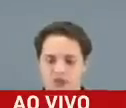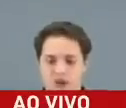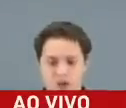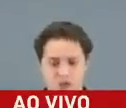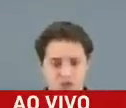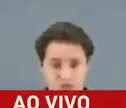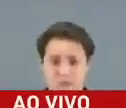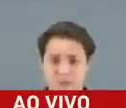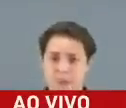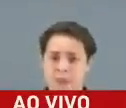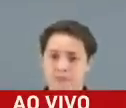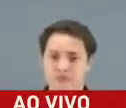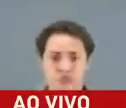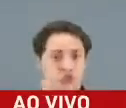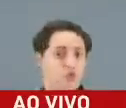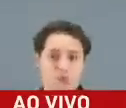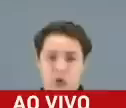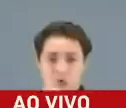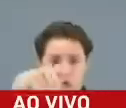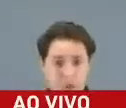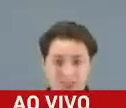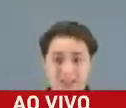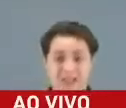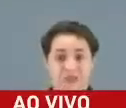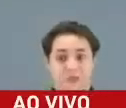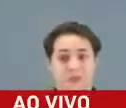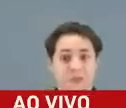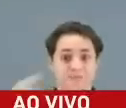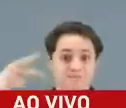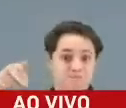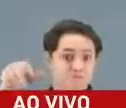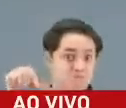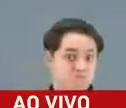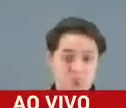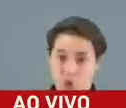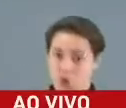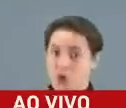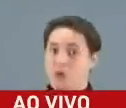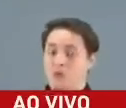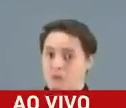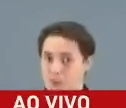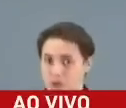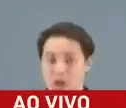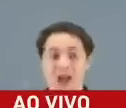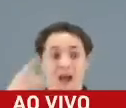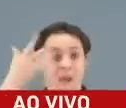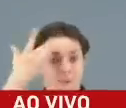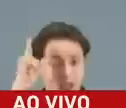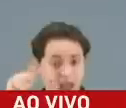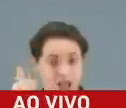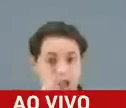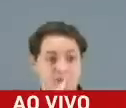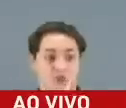golpe. Por isso ele está inelegível, a situação dele também só vai piorar. Amanhã ele vai ter que responder pelo que está no